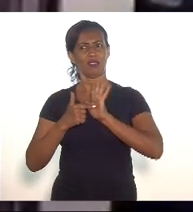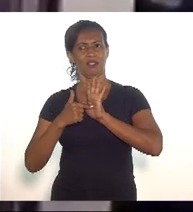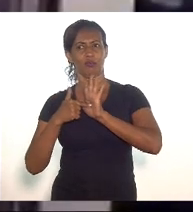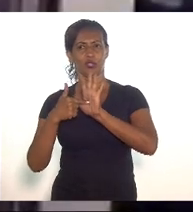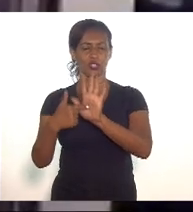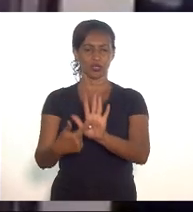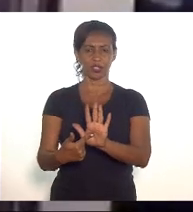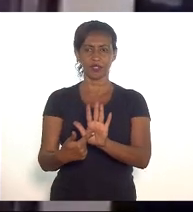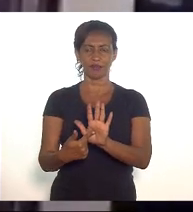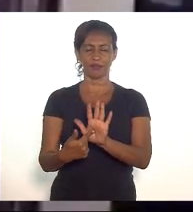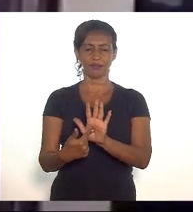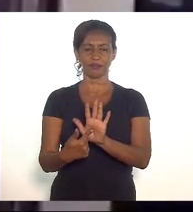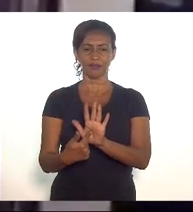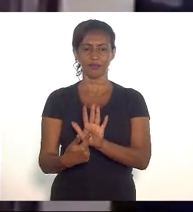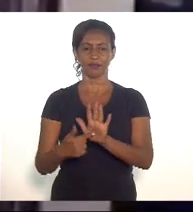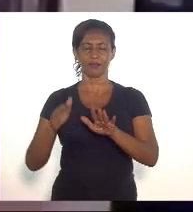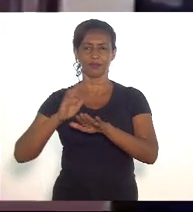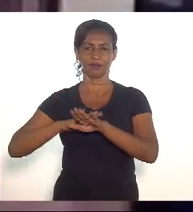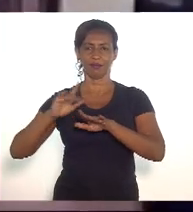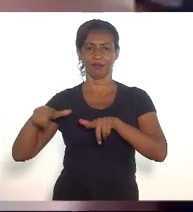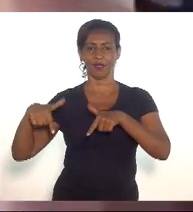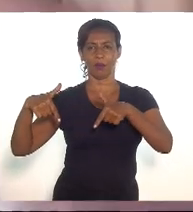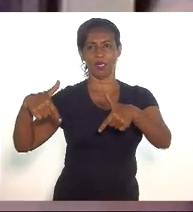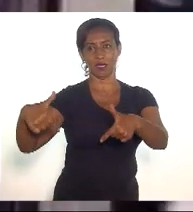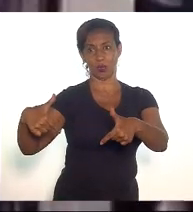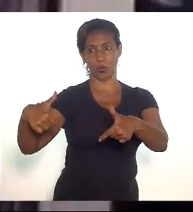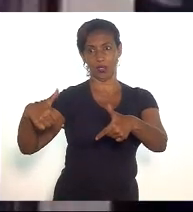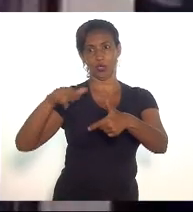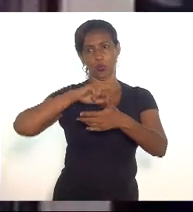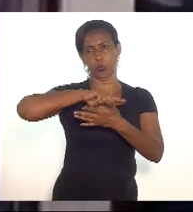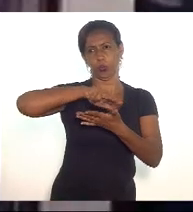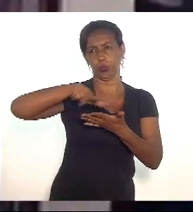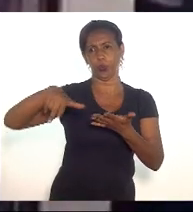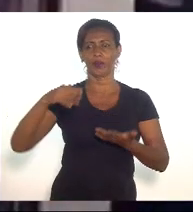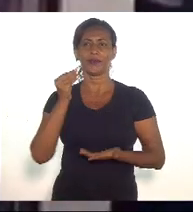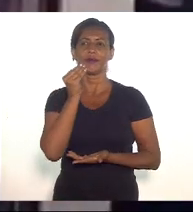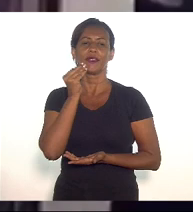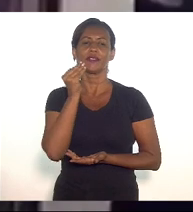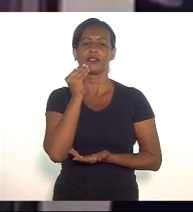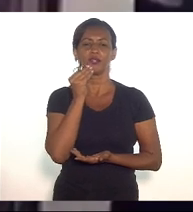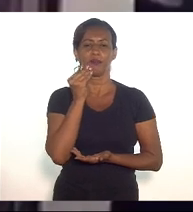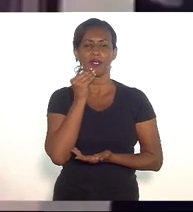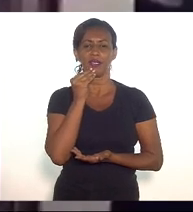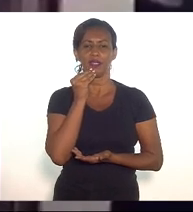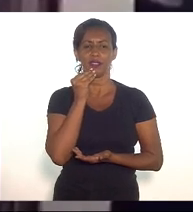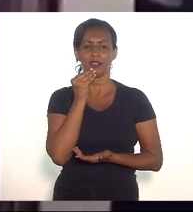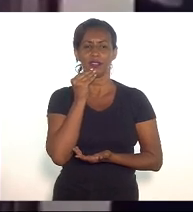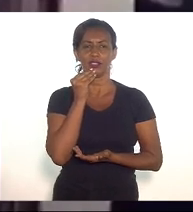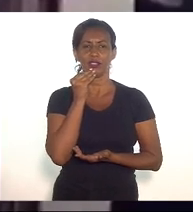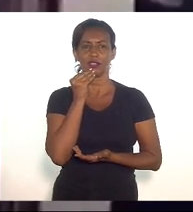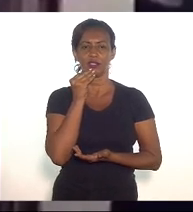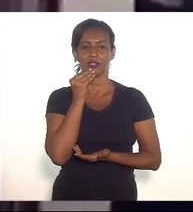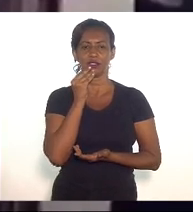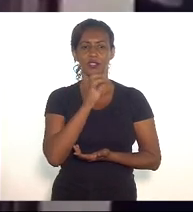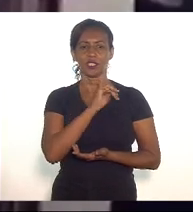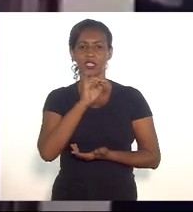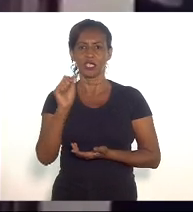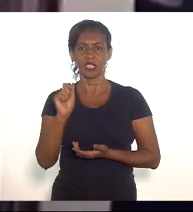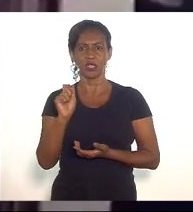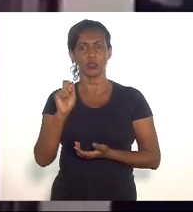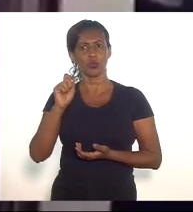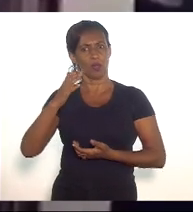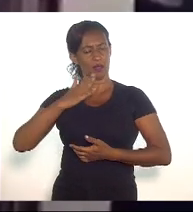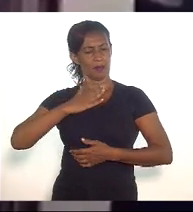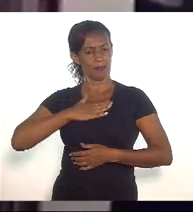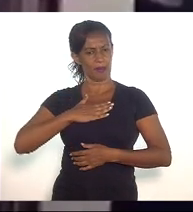mostrando uma ação ou ações transparentes. Isto daí, sim, é que para